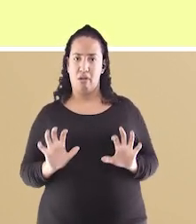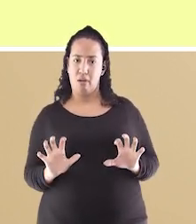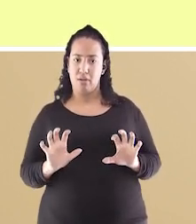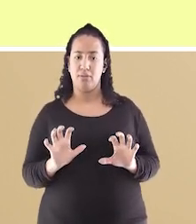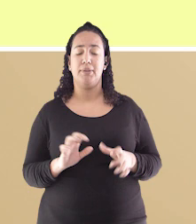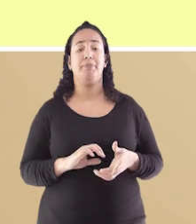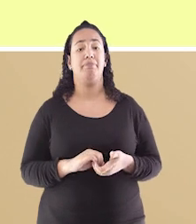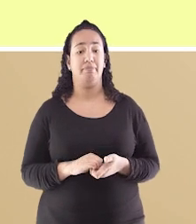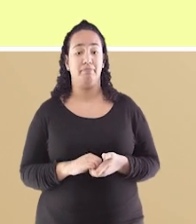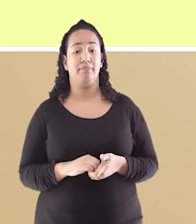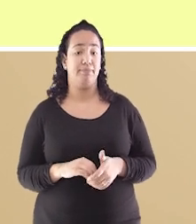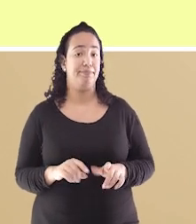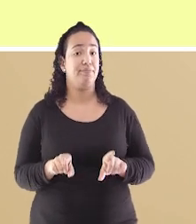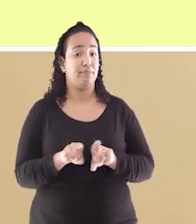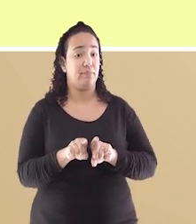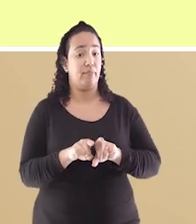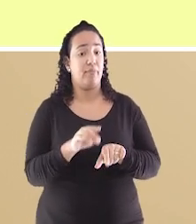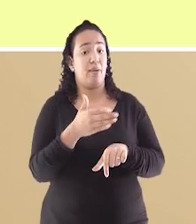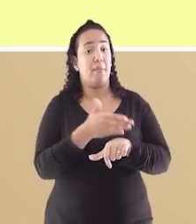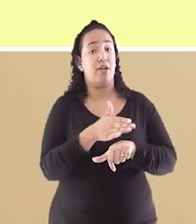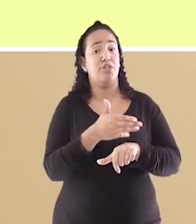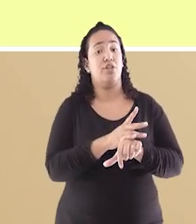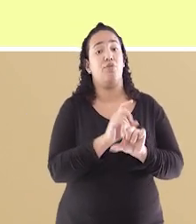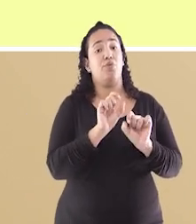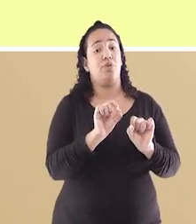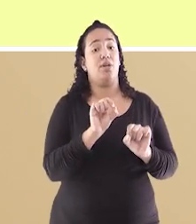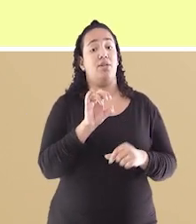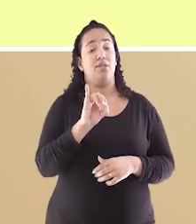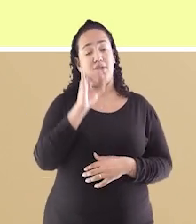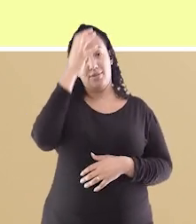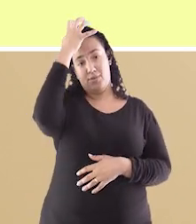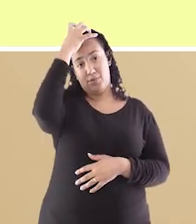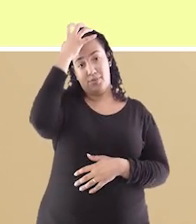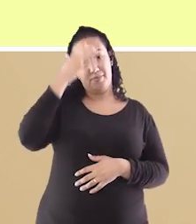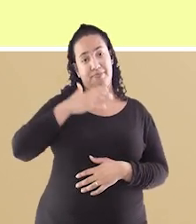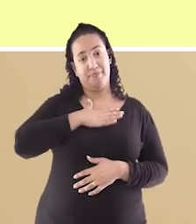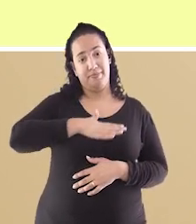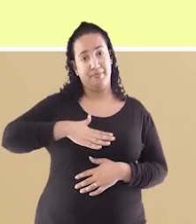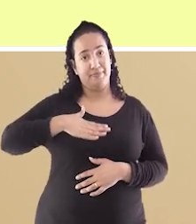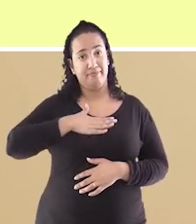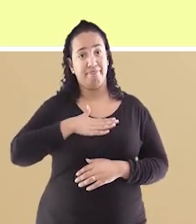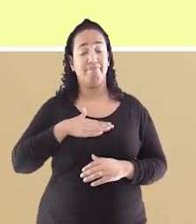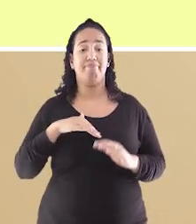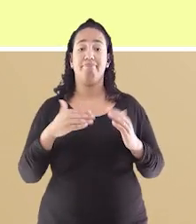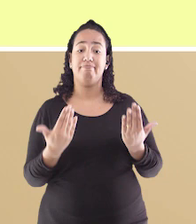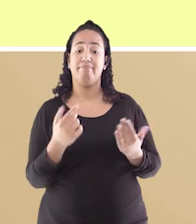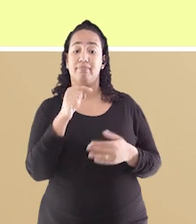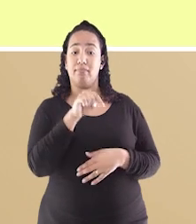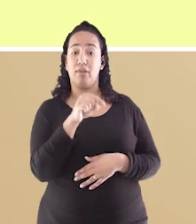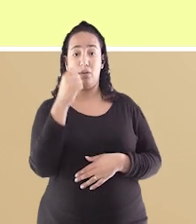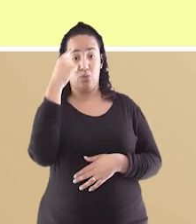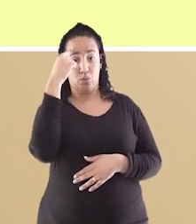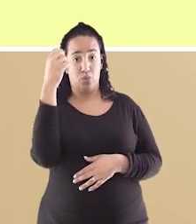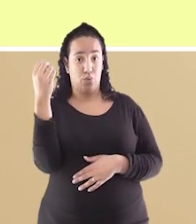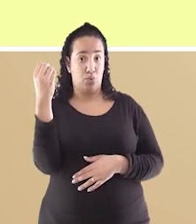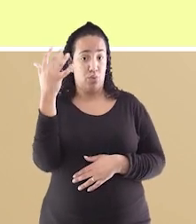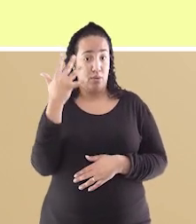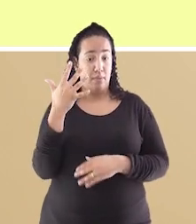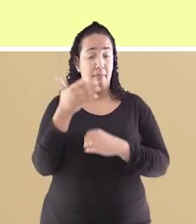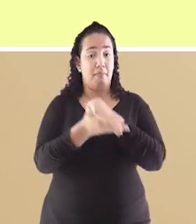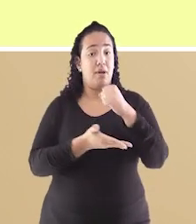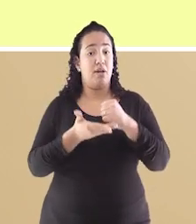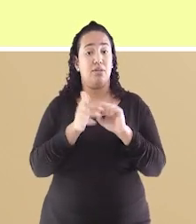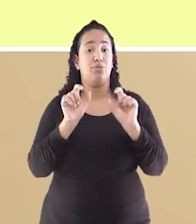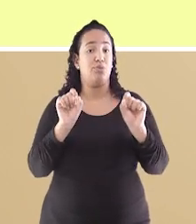só eram praticados o que mais o agradasse e beneficiasse. Além disso, o iluminismo era pautado na razão e na